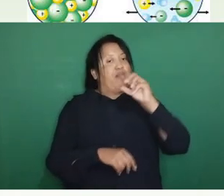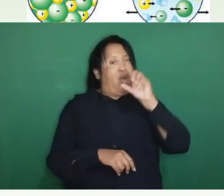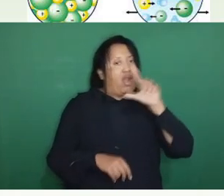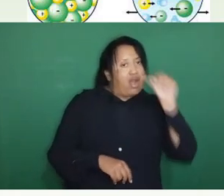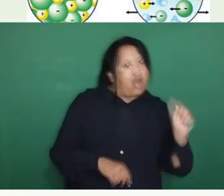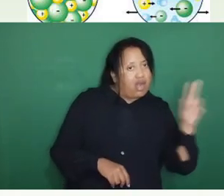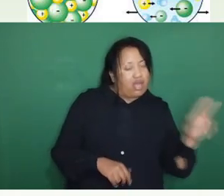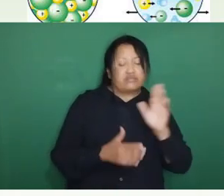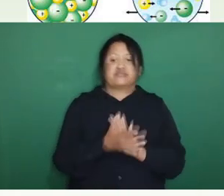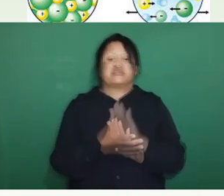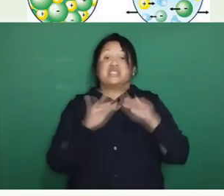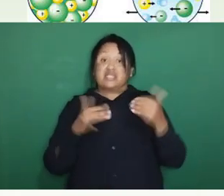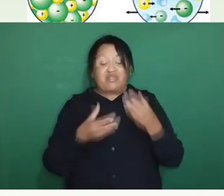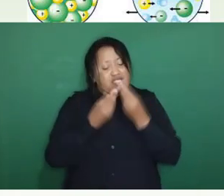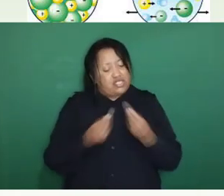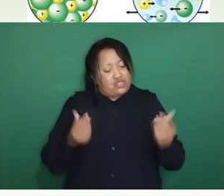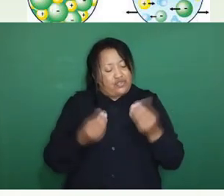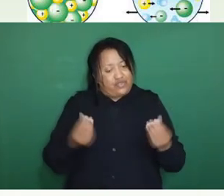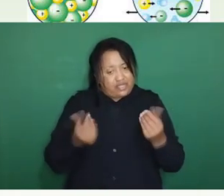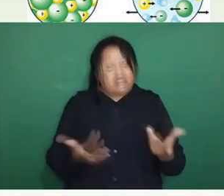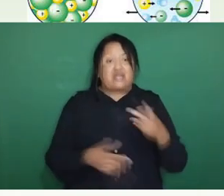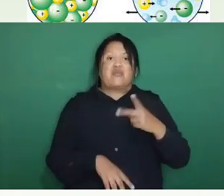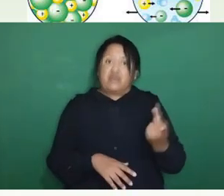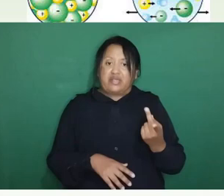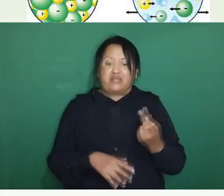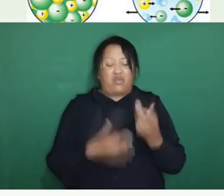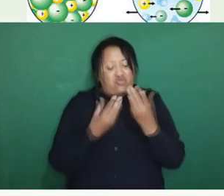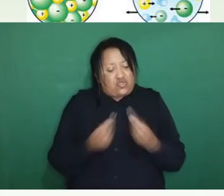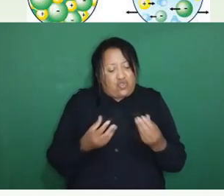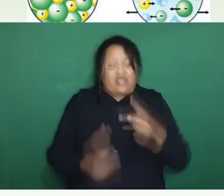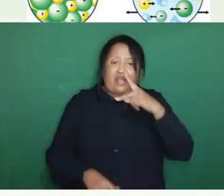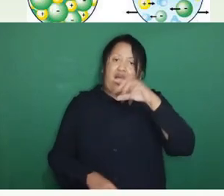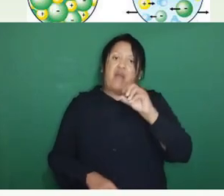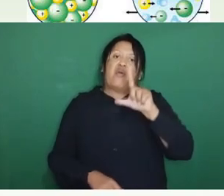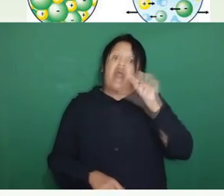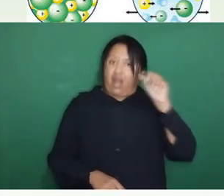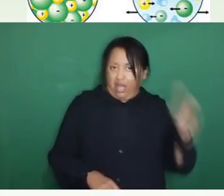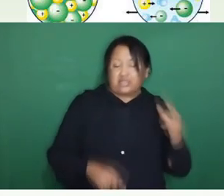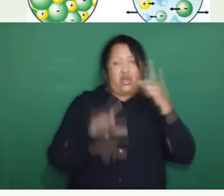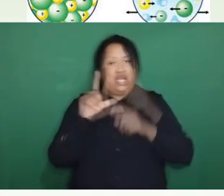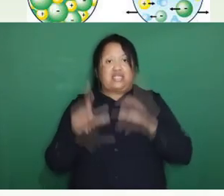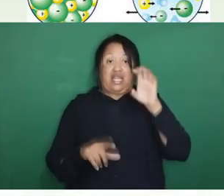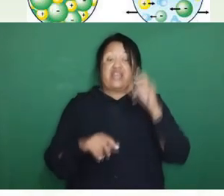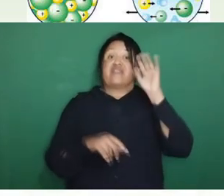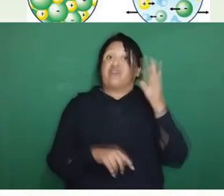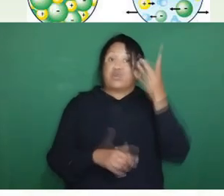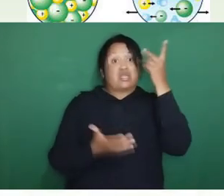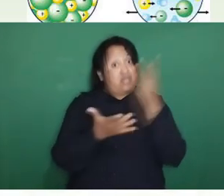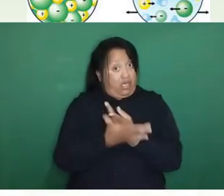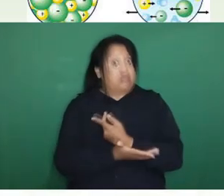e vai ser dissolvido por um solvente polar então letra e é falsa